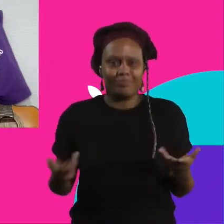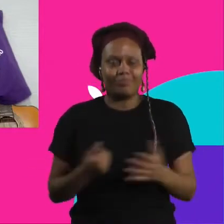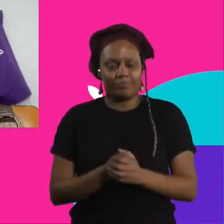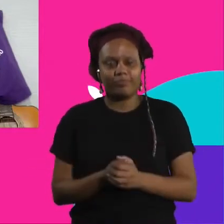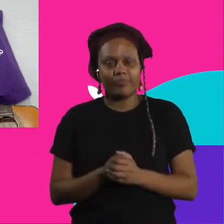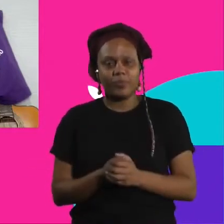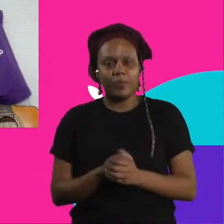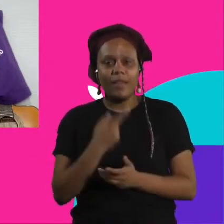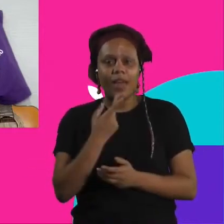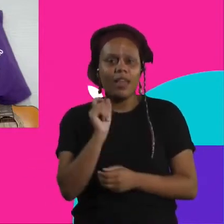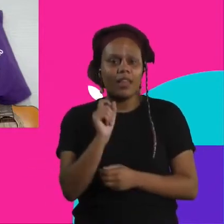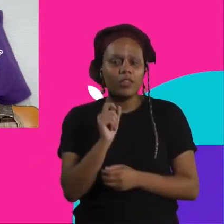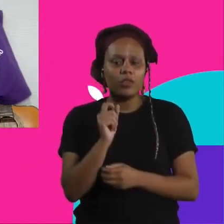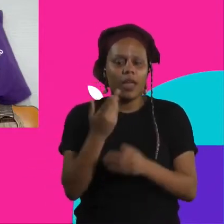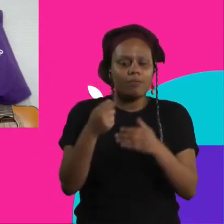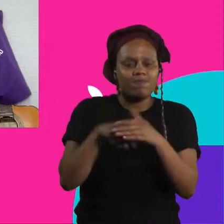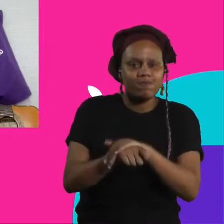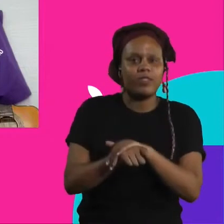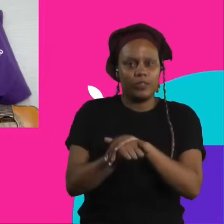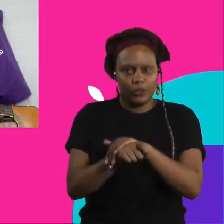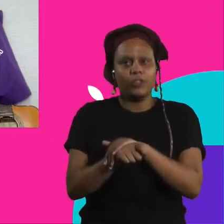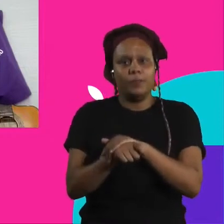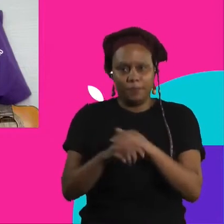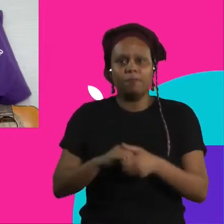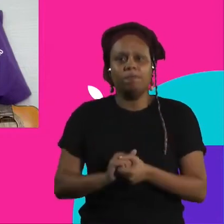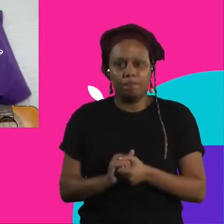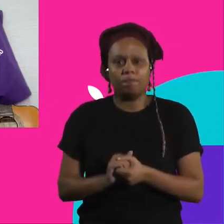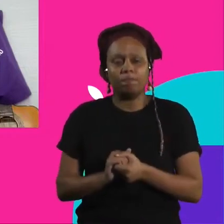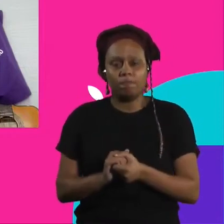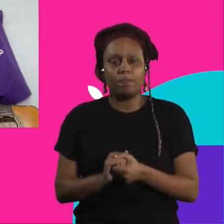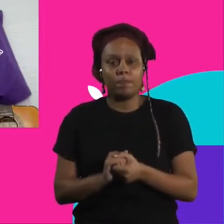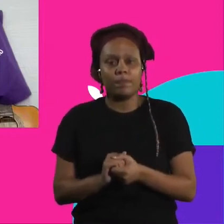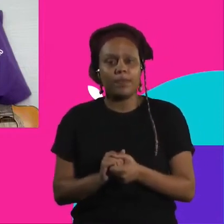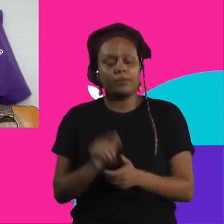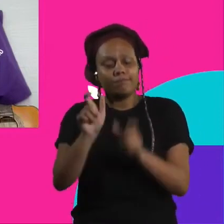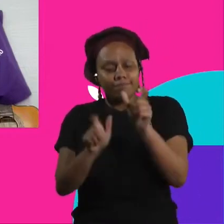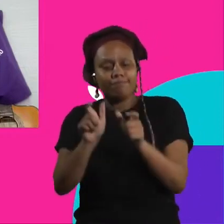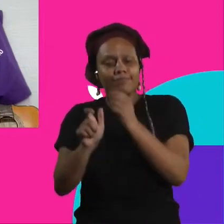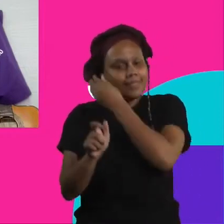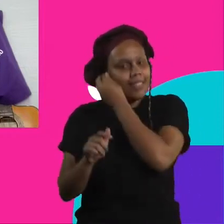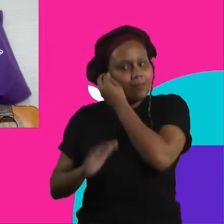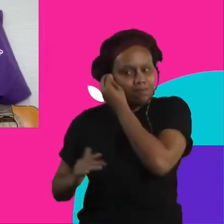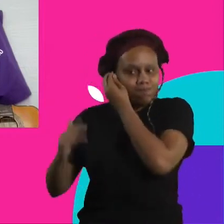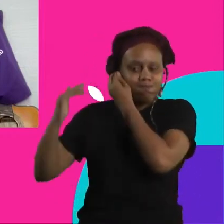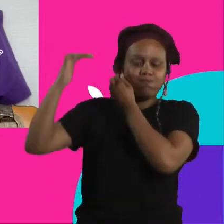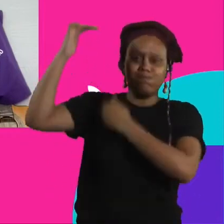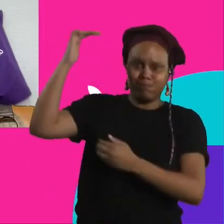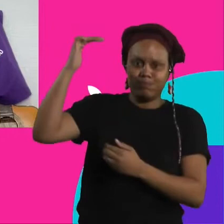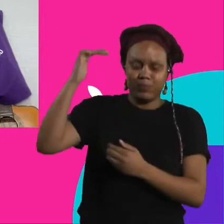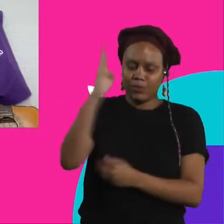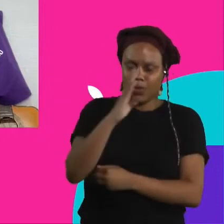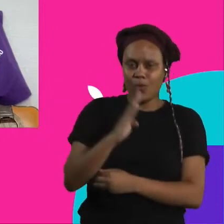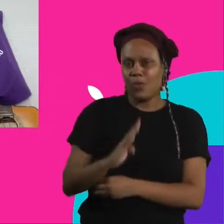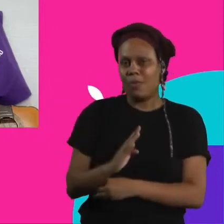fala de investidores pequenos, né? Pessoas não, assim, todo mundo aqui que cresceu no Brasil não teve educação financeira nas